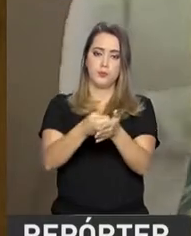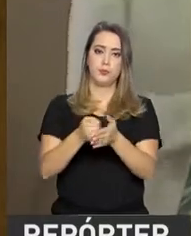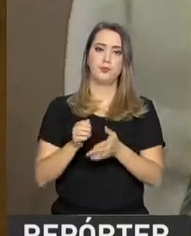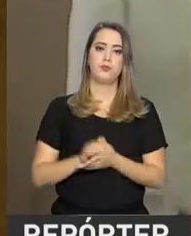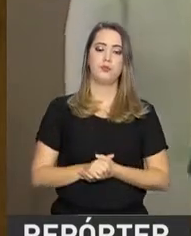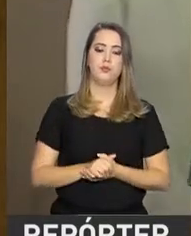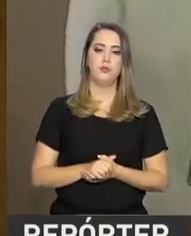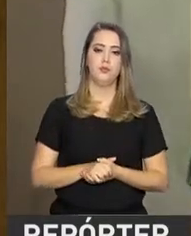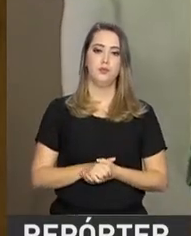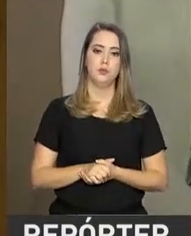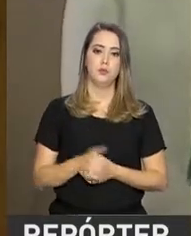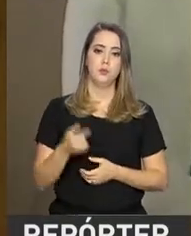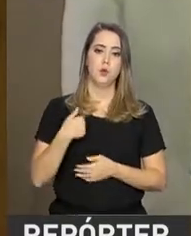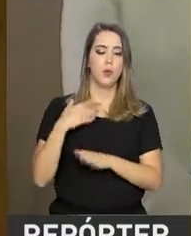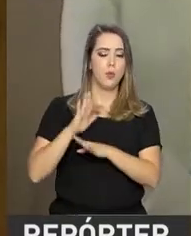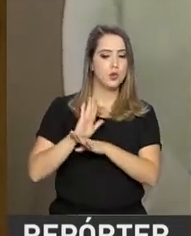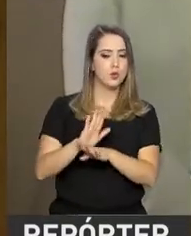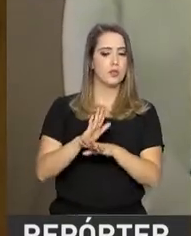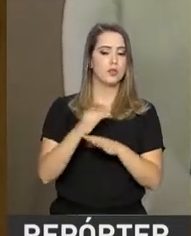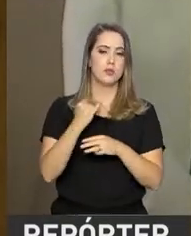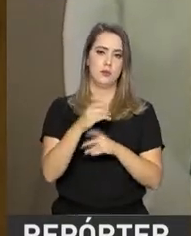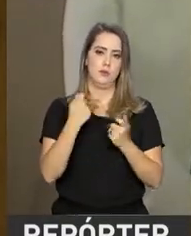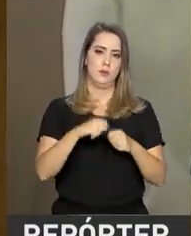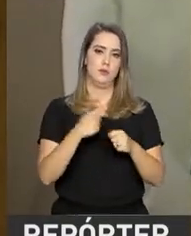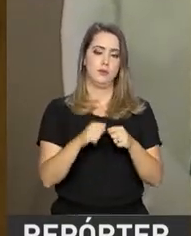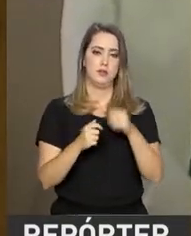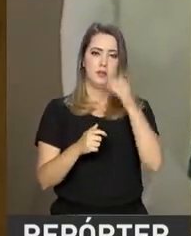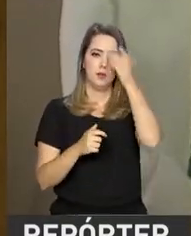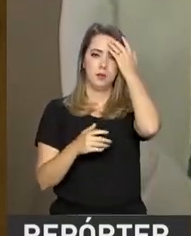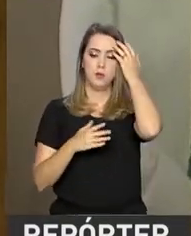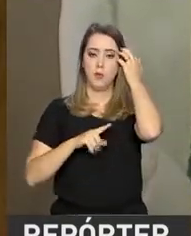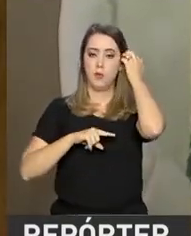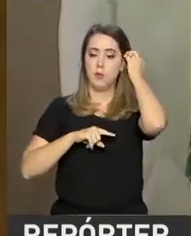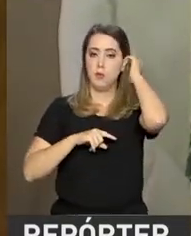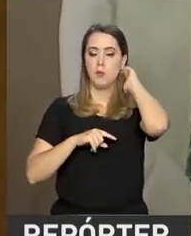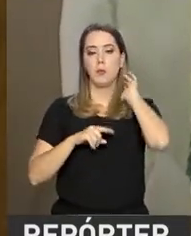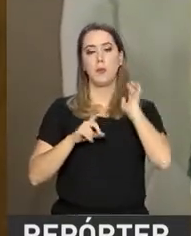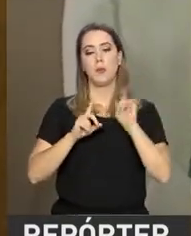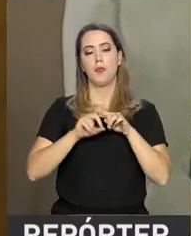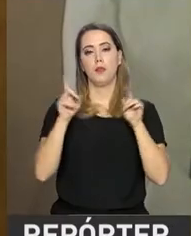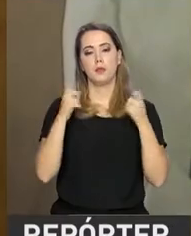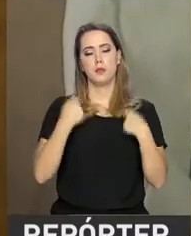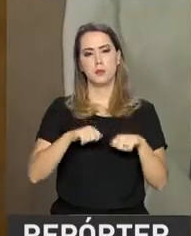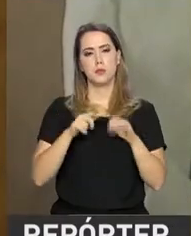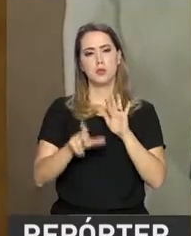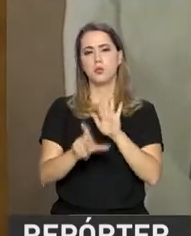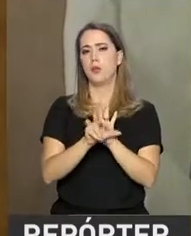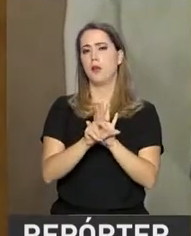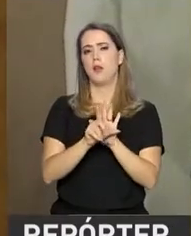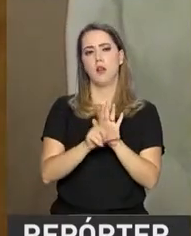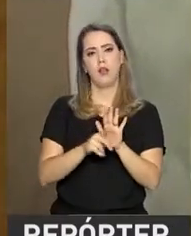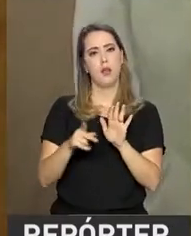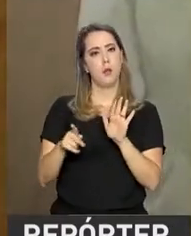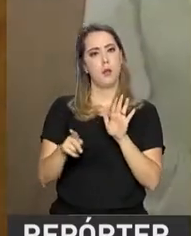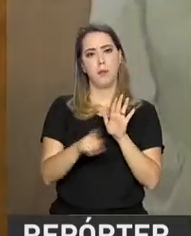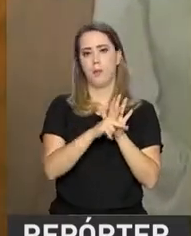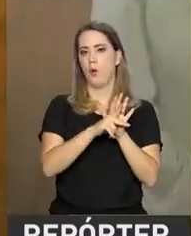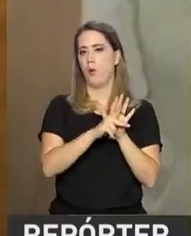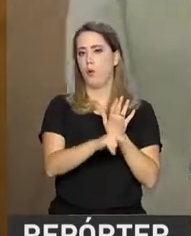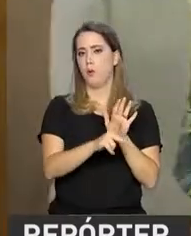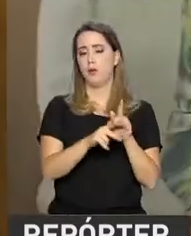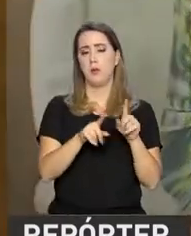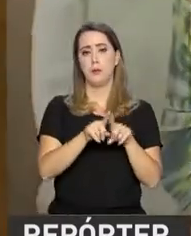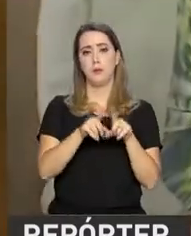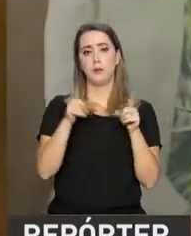eu colaborarei para isso mas evidentemente vai depender naturalmente talvez uma legislação qualquer coisa assim mas há um